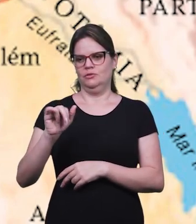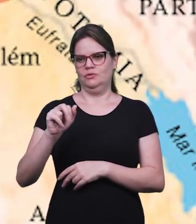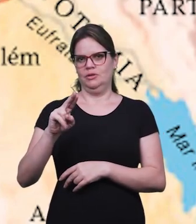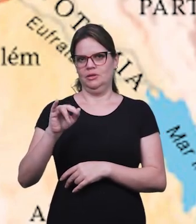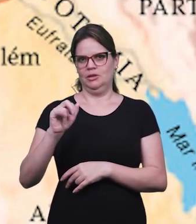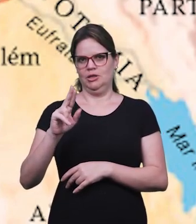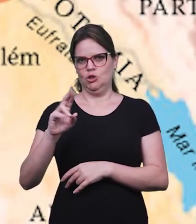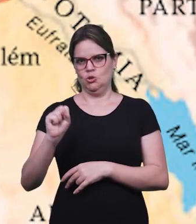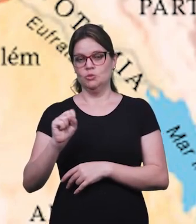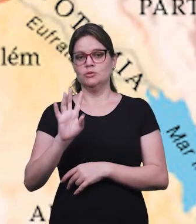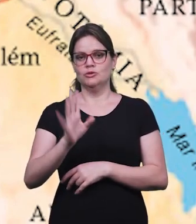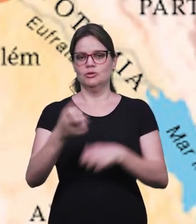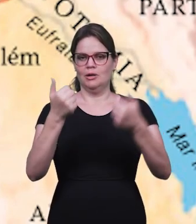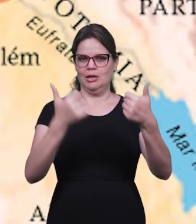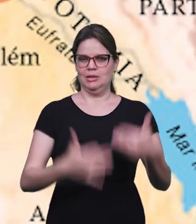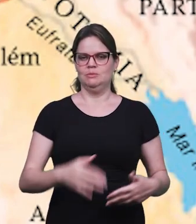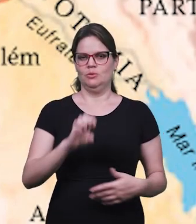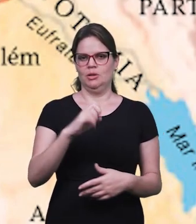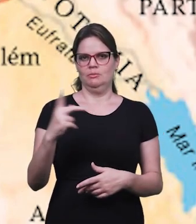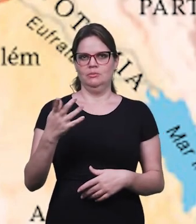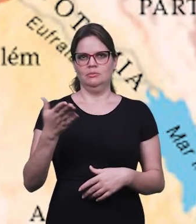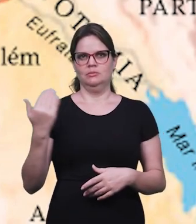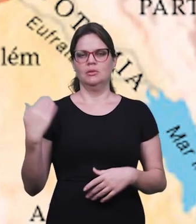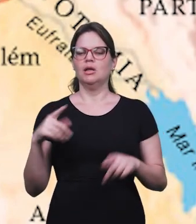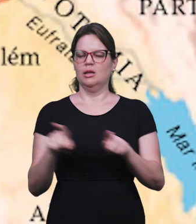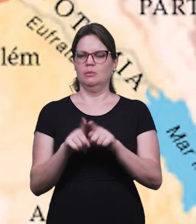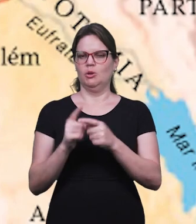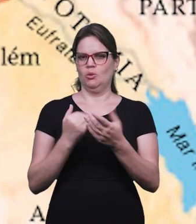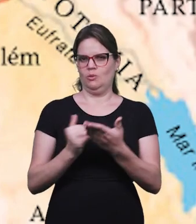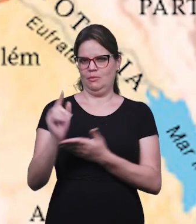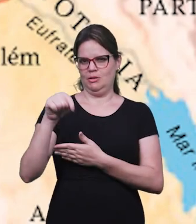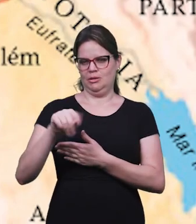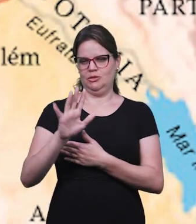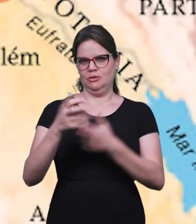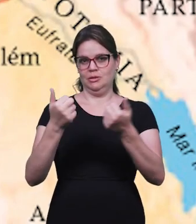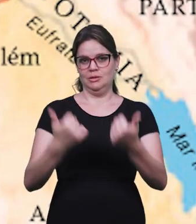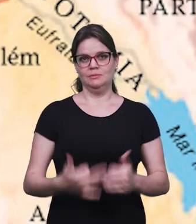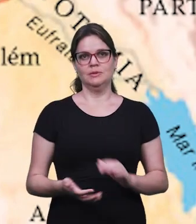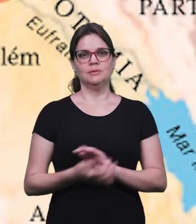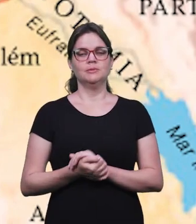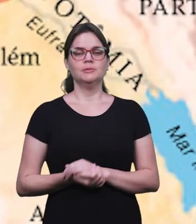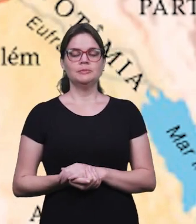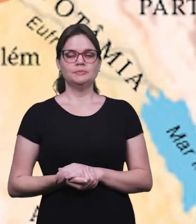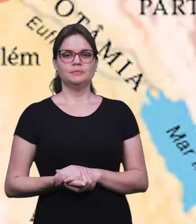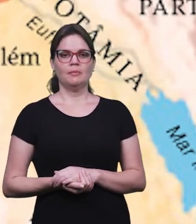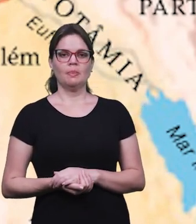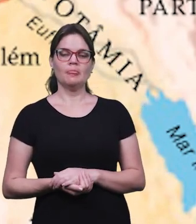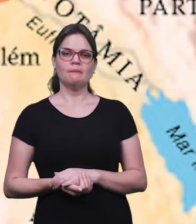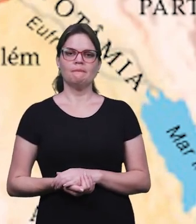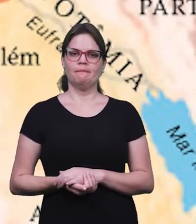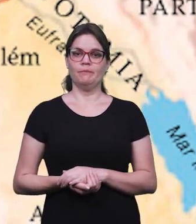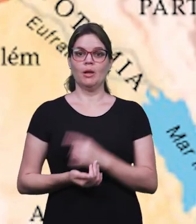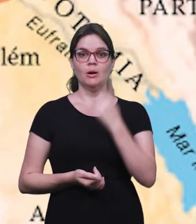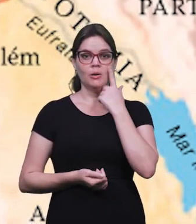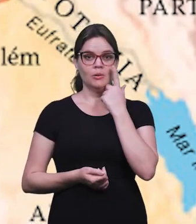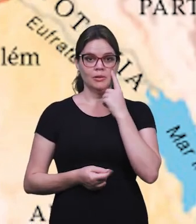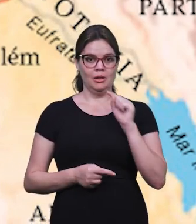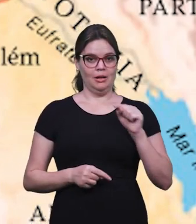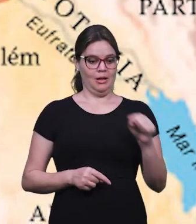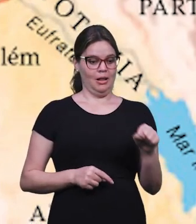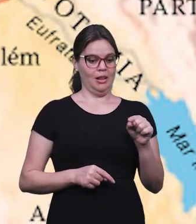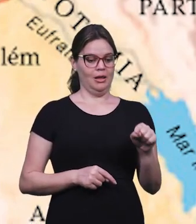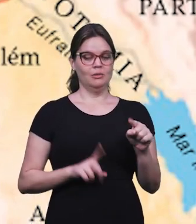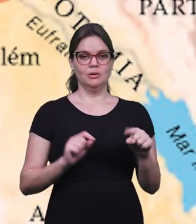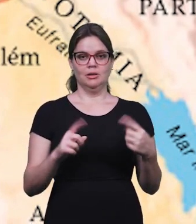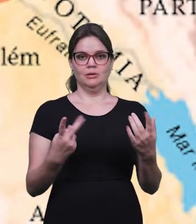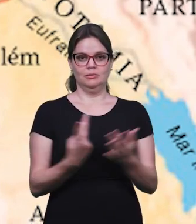professor Vinícius já explicou em outros episódios e também já falou nesse... E ali, Olha só, ali